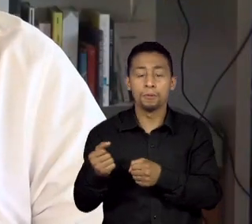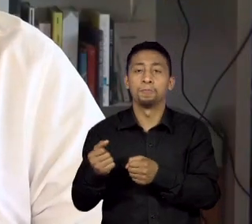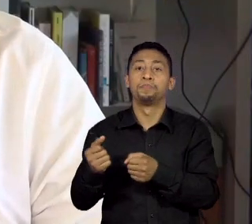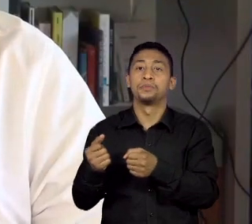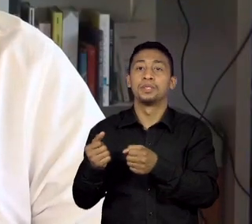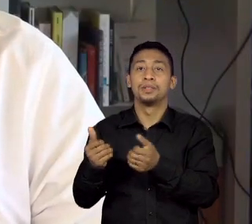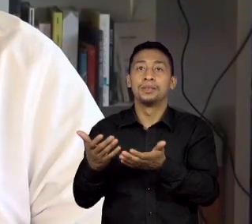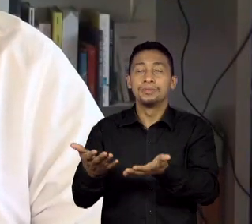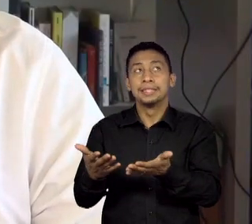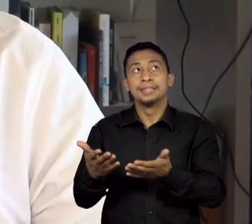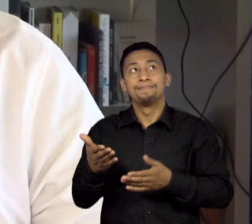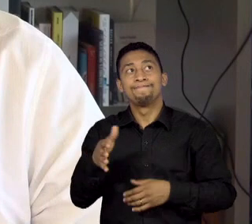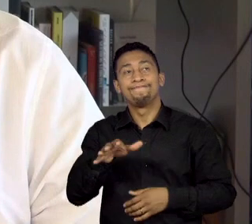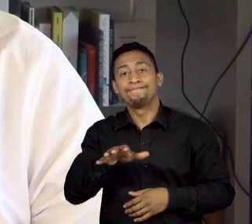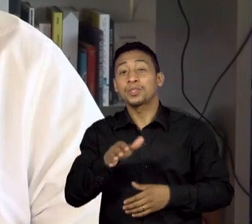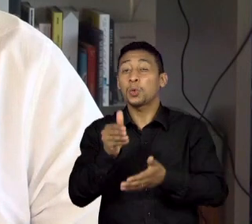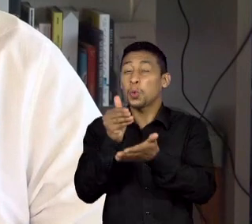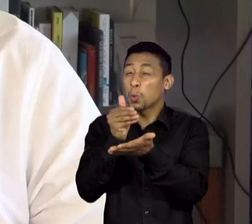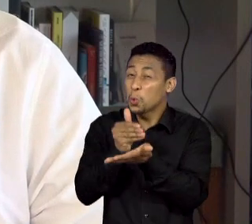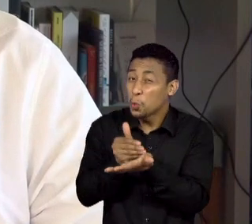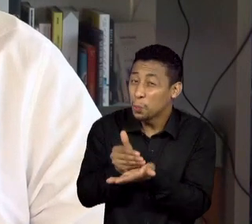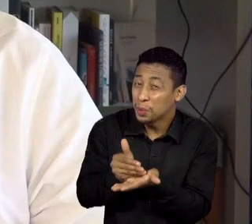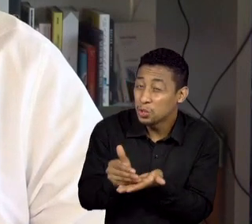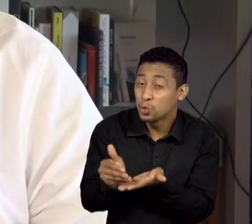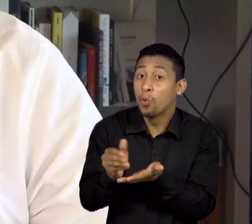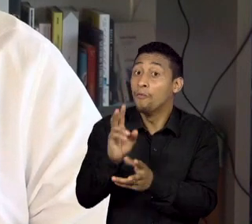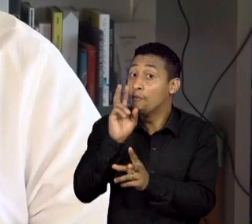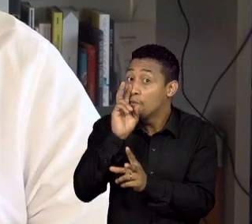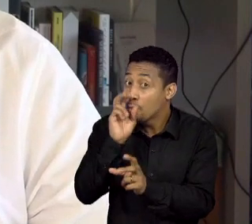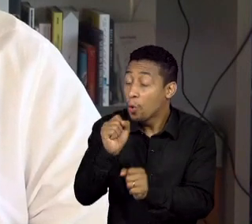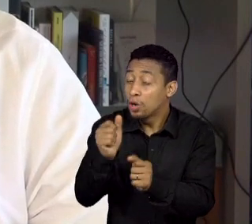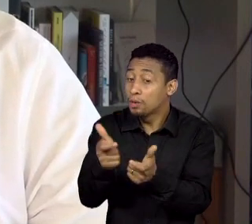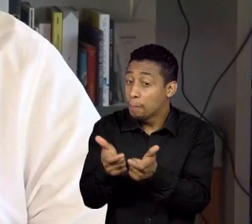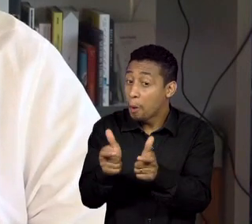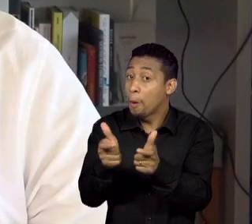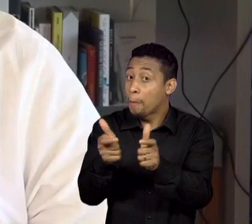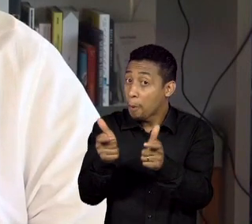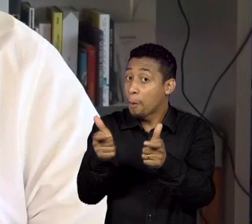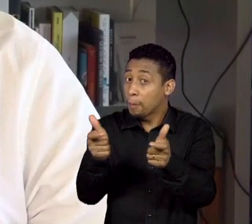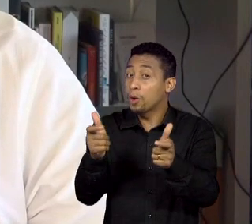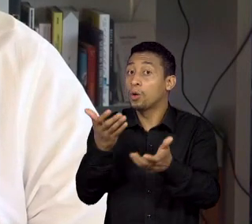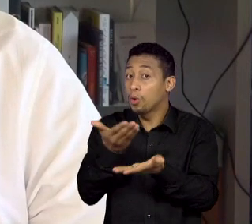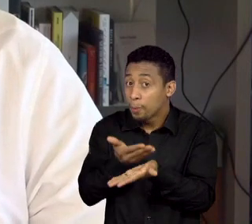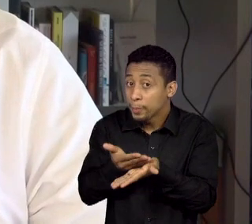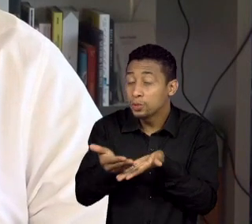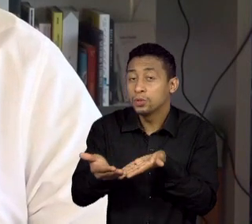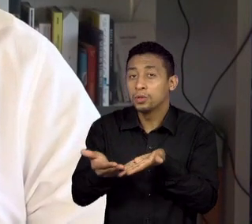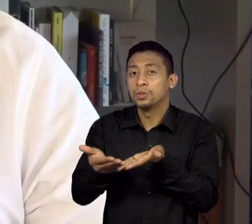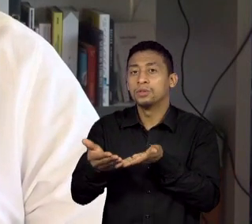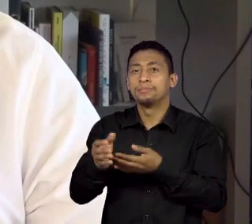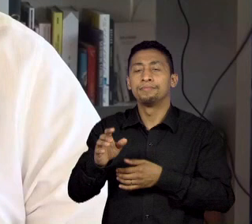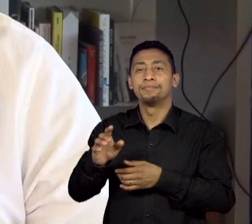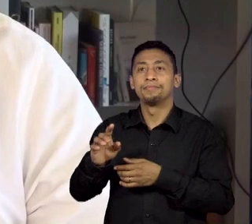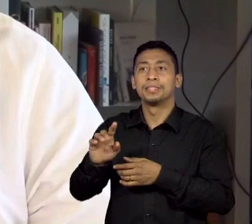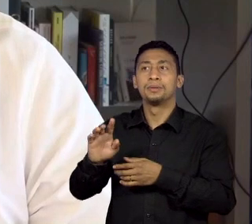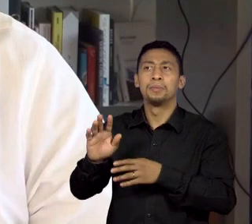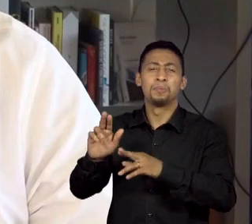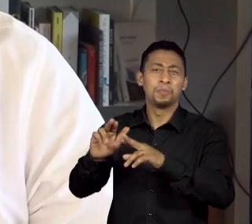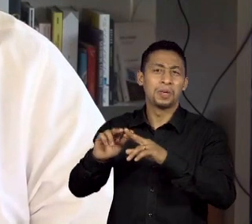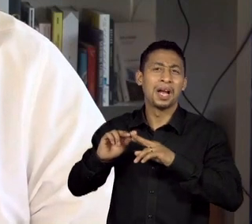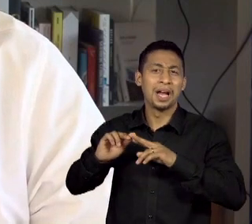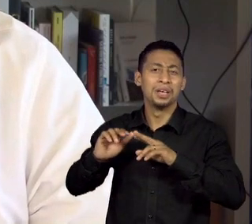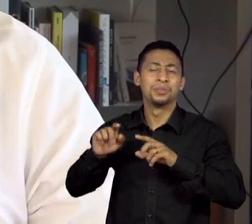ela, por incrível que pareça, eu acho que ela começou mais forte, essa consciência da necessidade disso, com a questão das